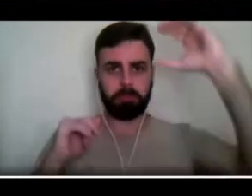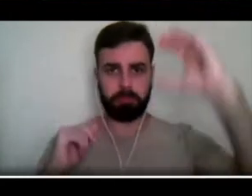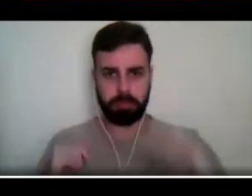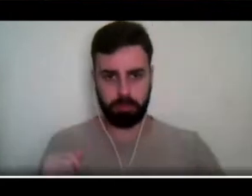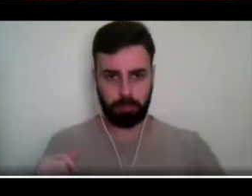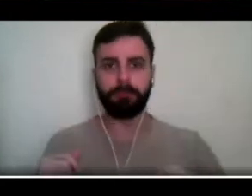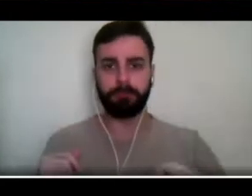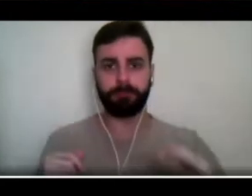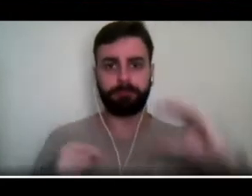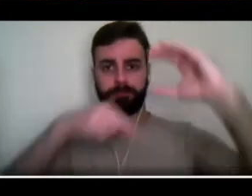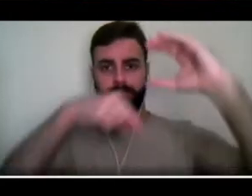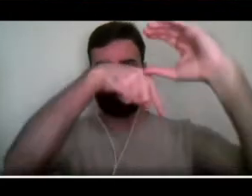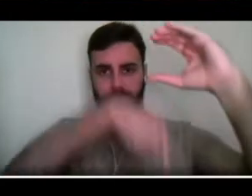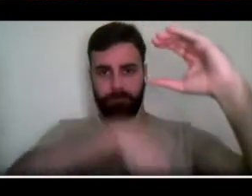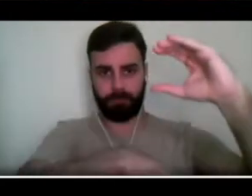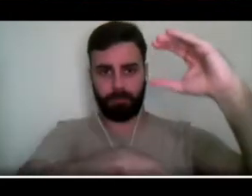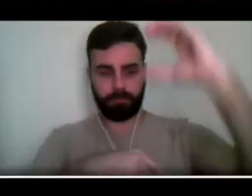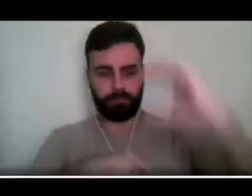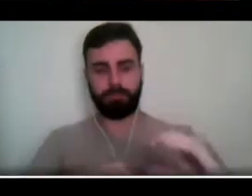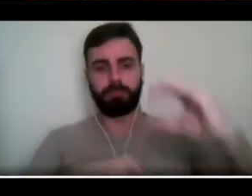trem mais para baixo.